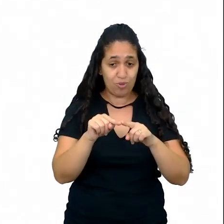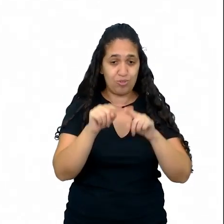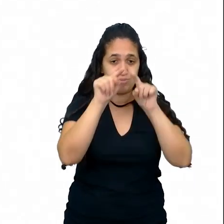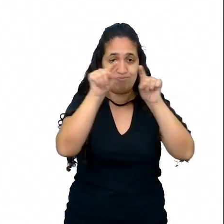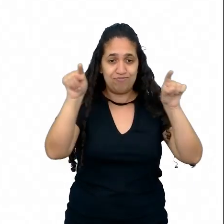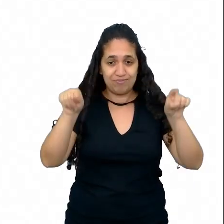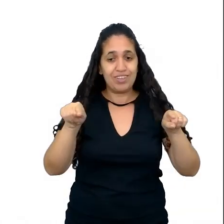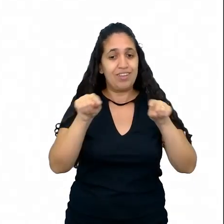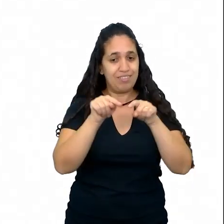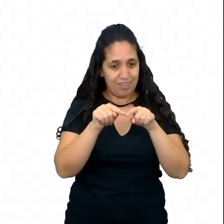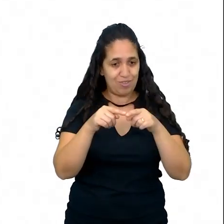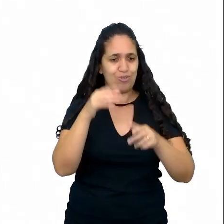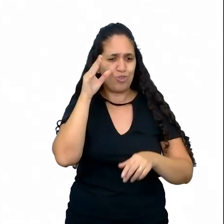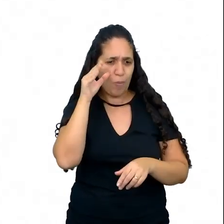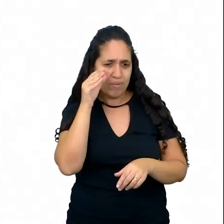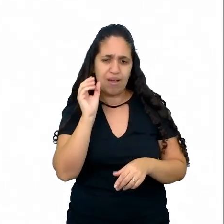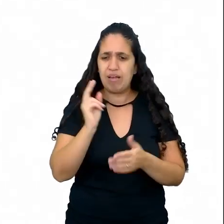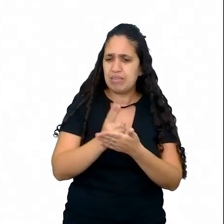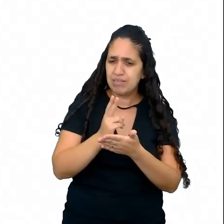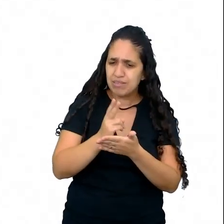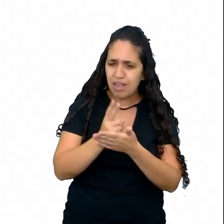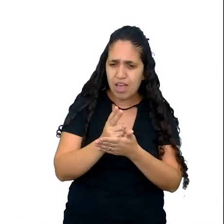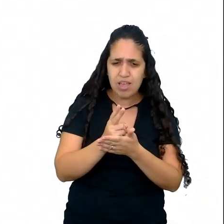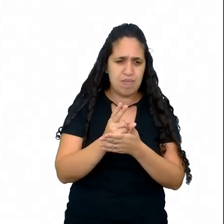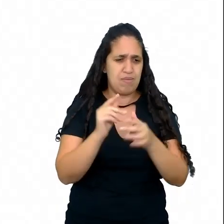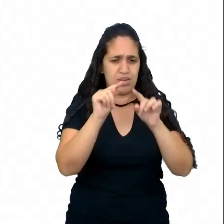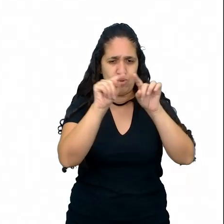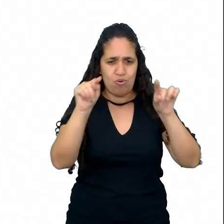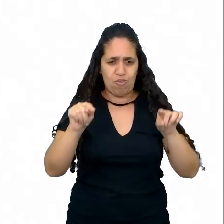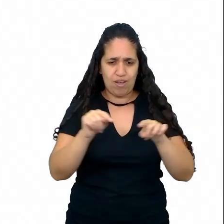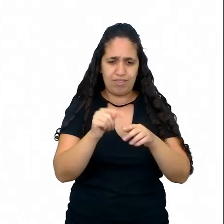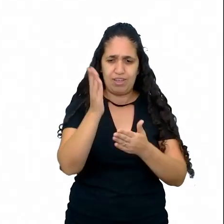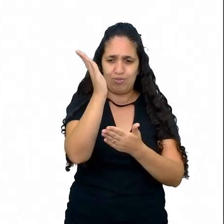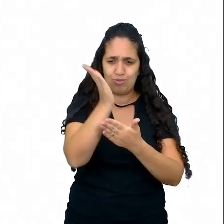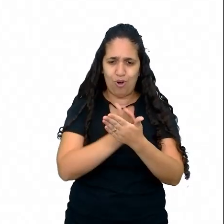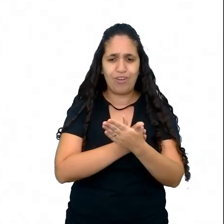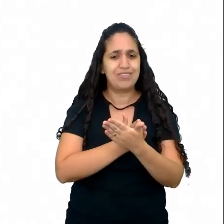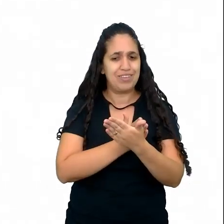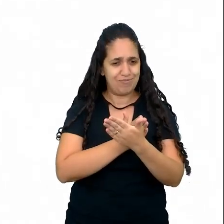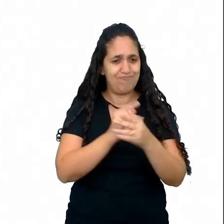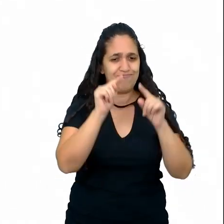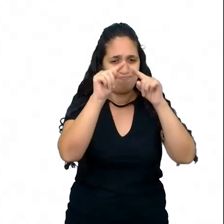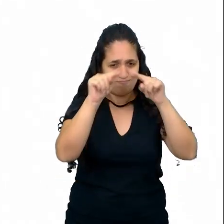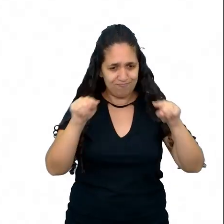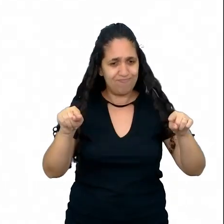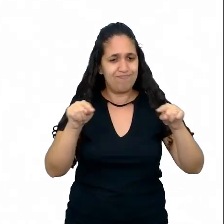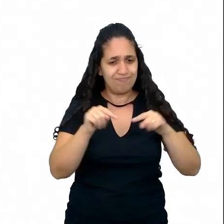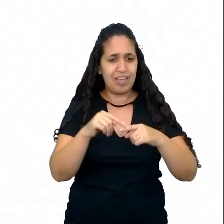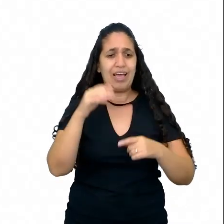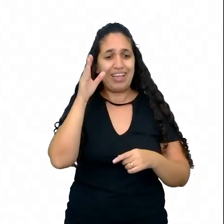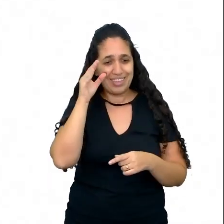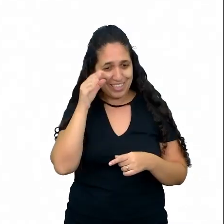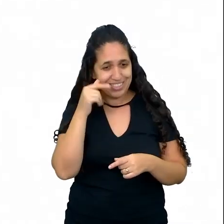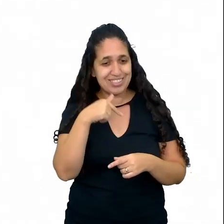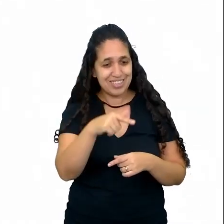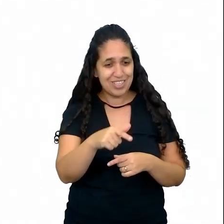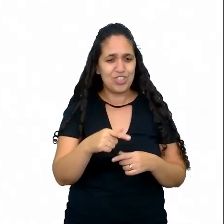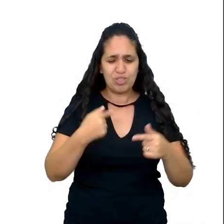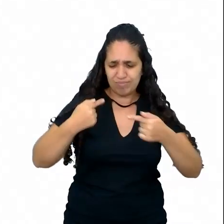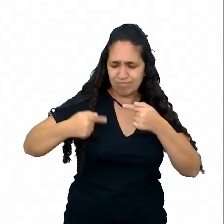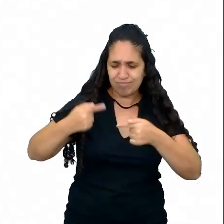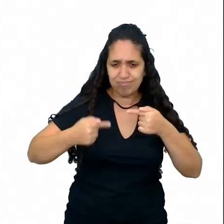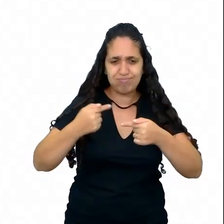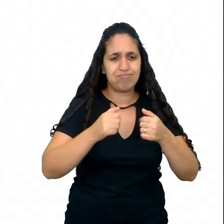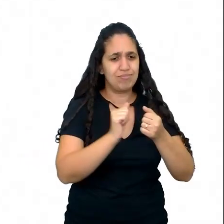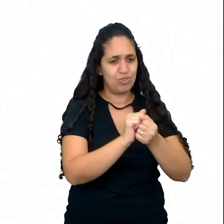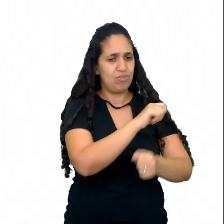se a gente observar, são sempre quadrados que são cortados ao meio, formando triângulos para a gente. Então, é interessante a gente discutir um pouquinho isso com os nossos alunos,